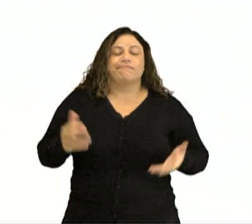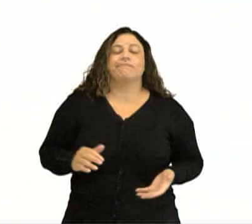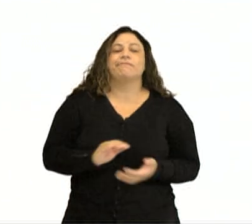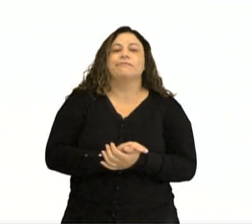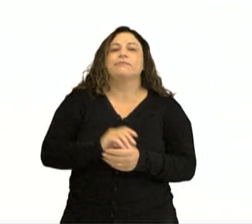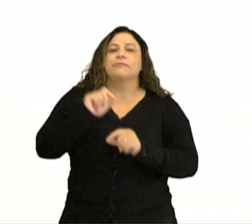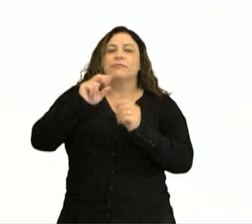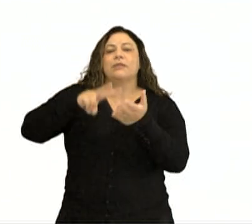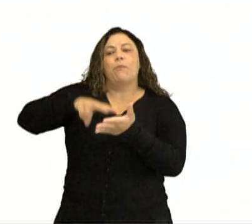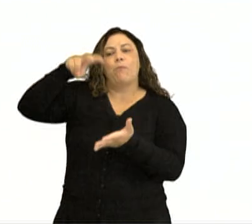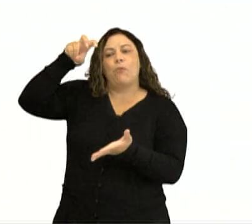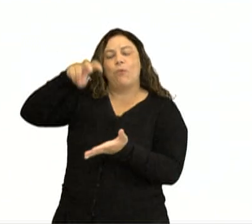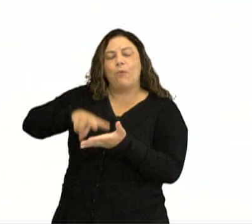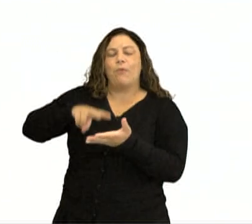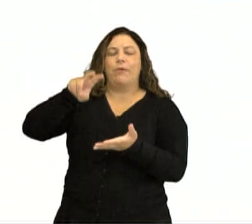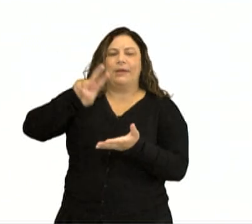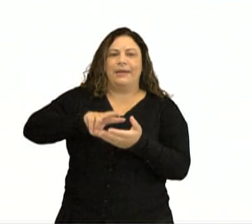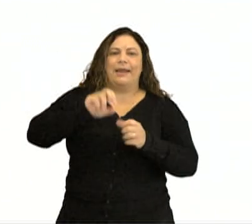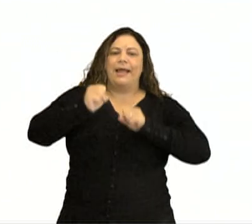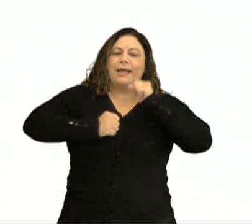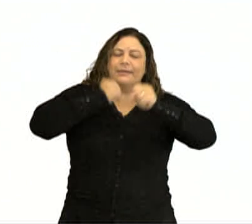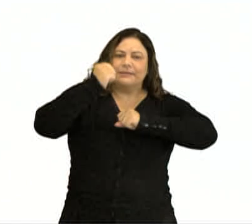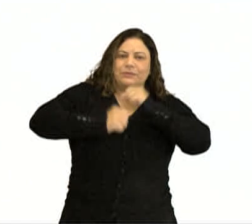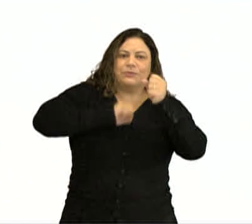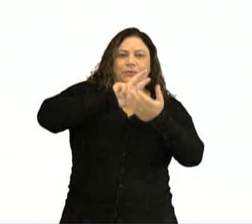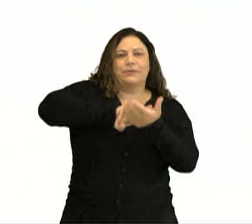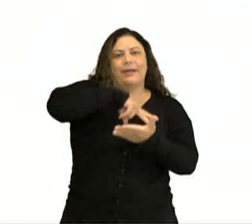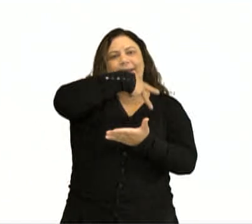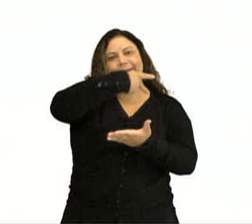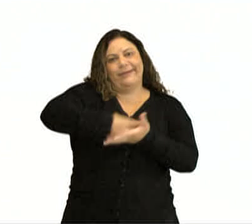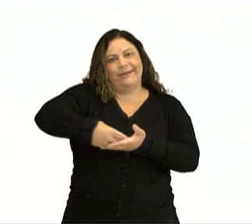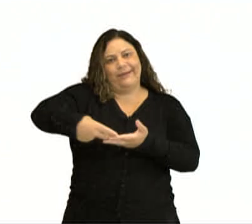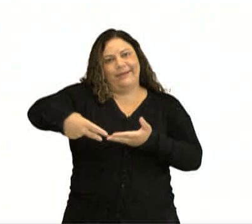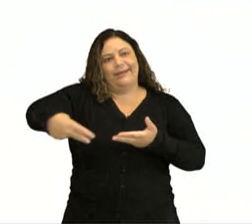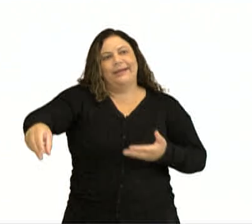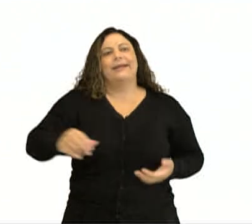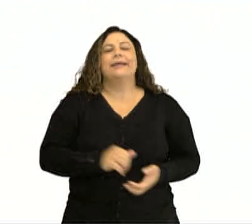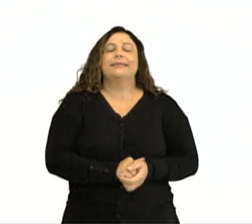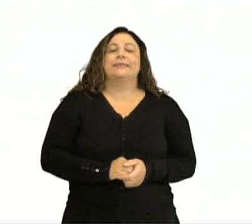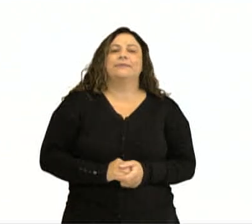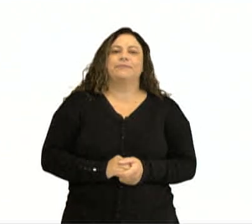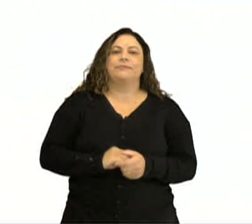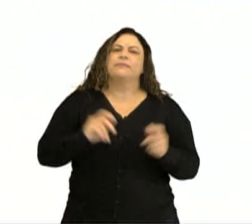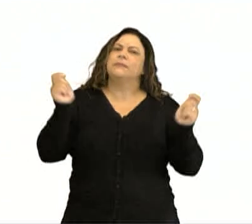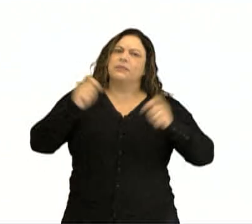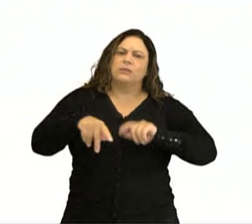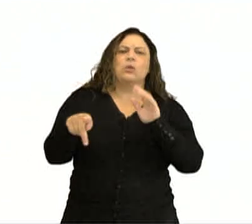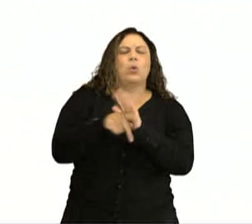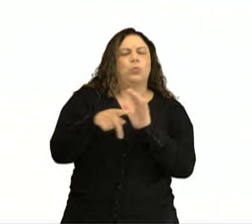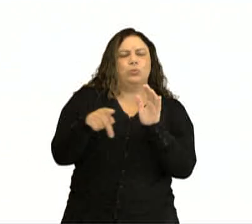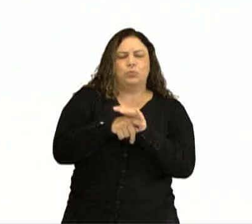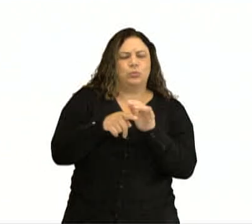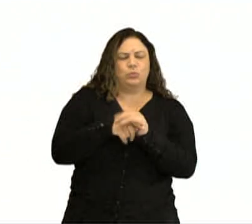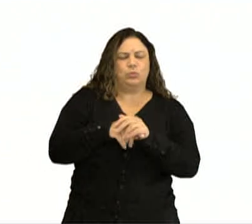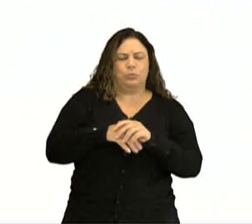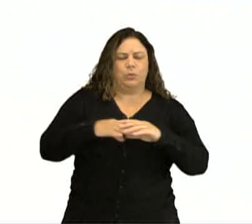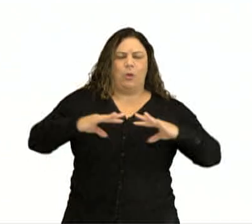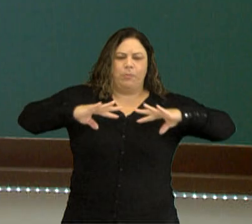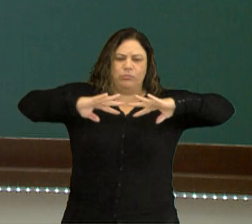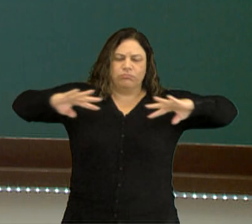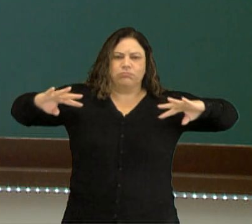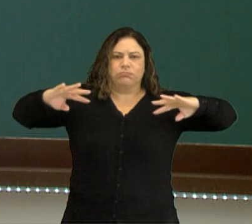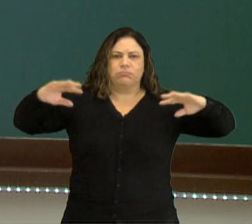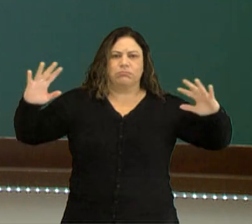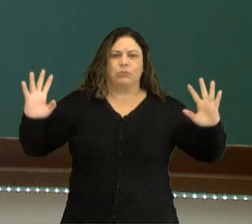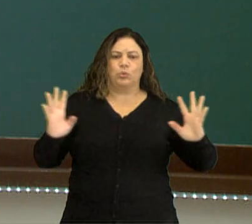de pular, correr, cair, etc.? Então, são os jogadores da partida de futebol. Então,